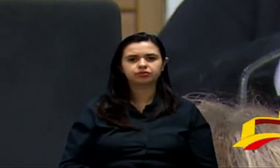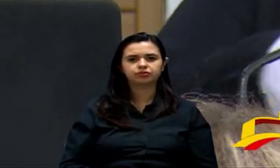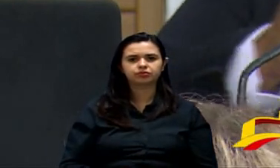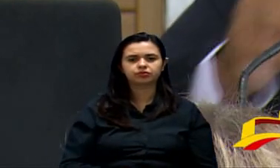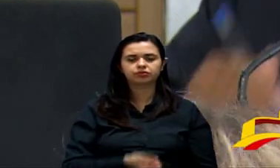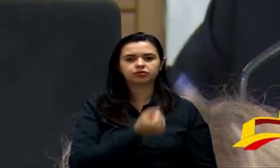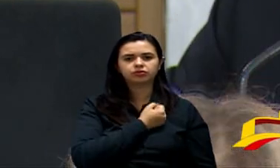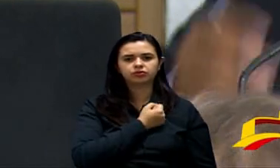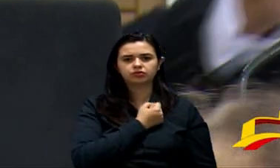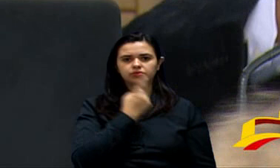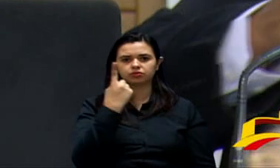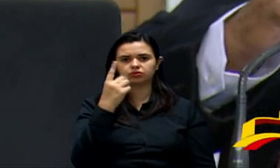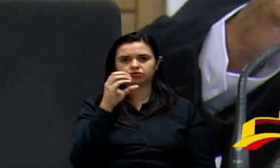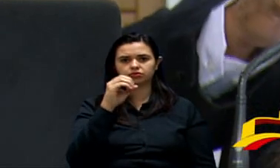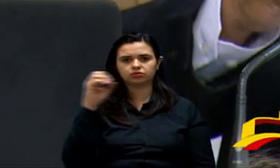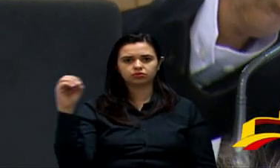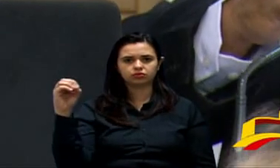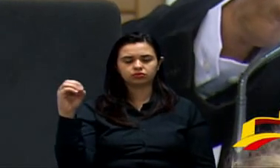1000 daí, dela.